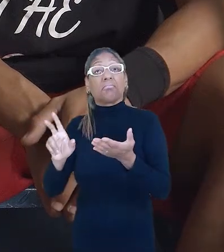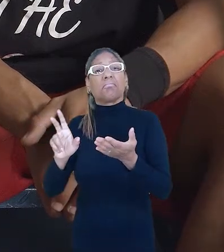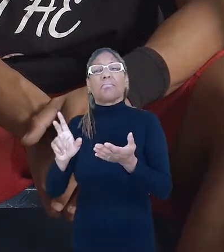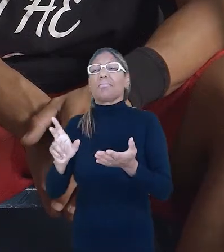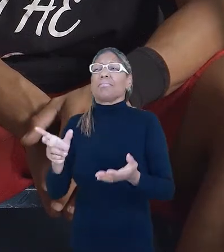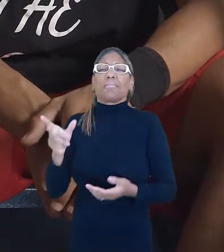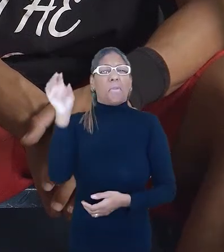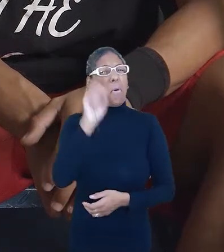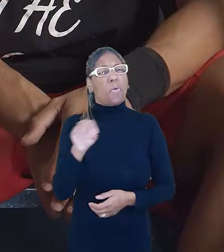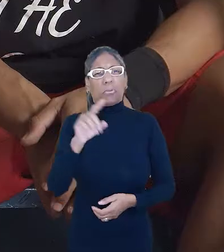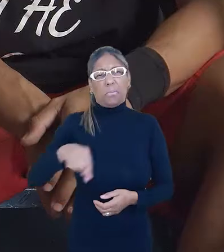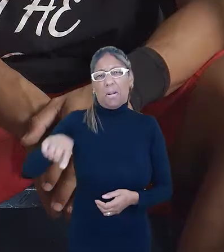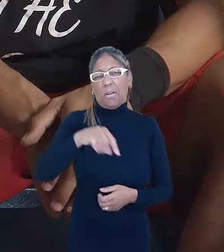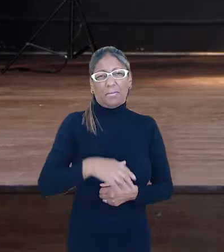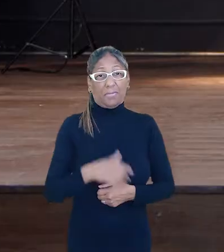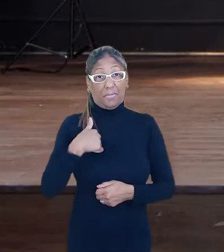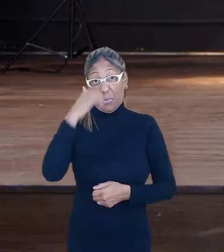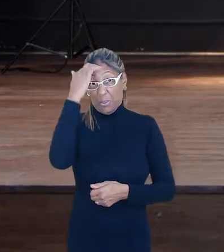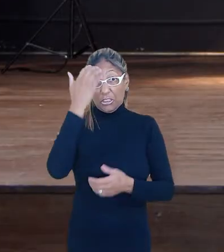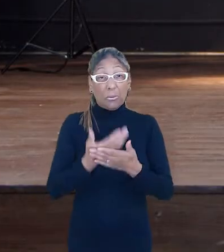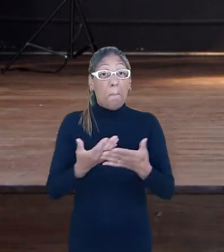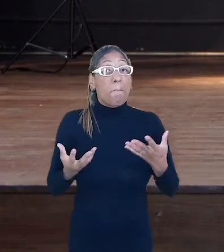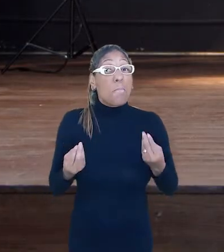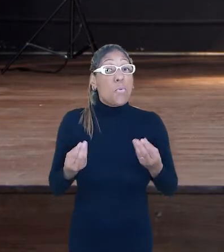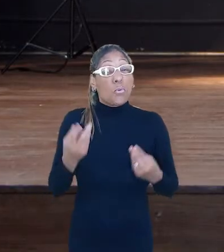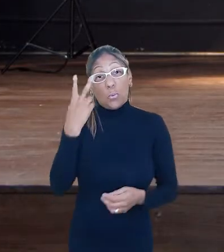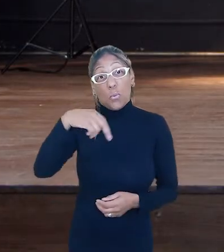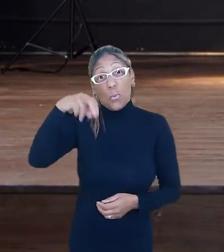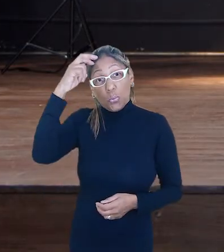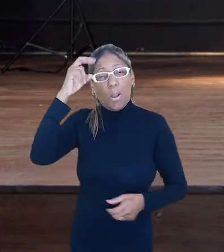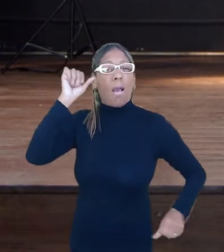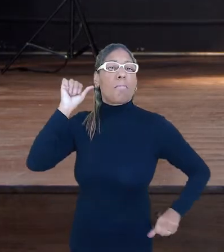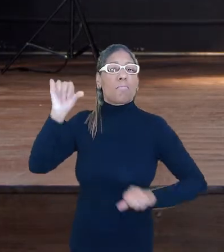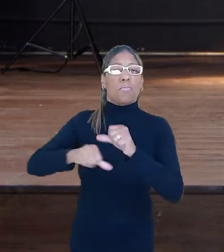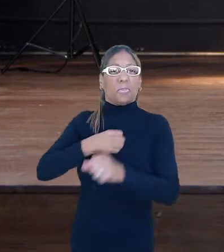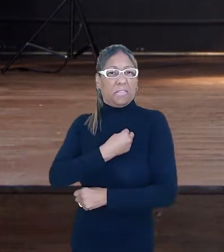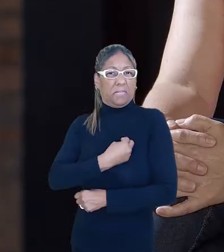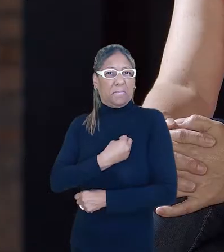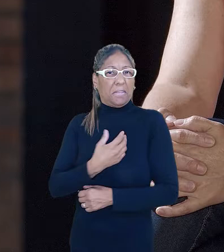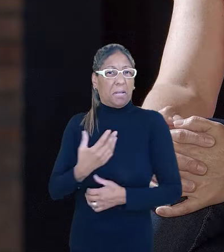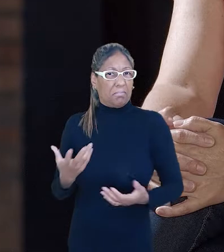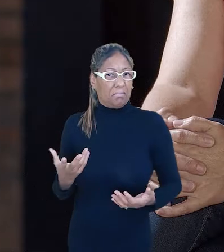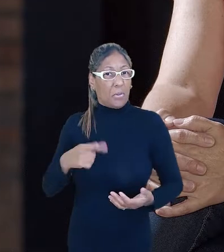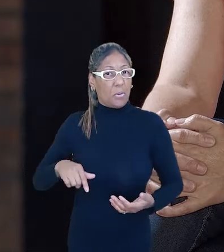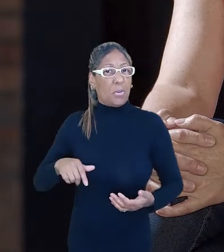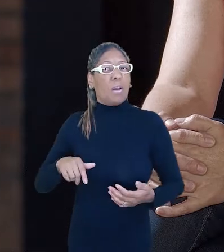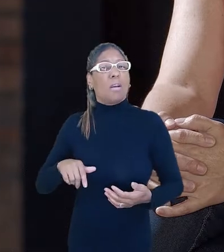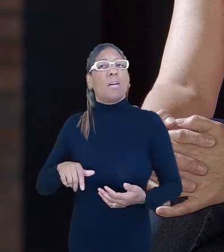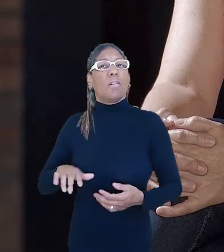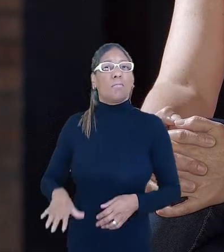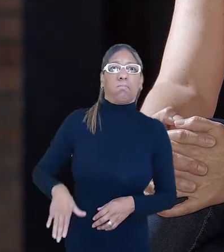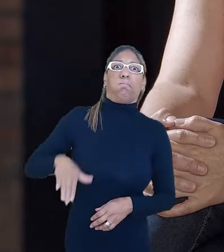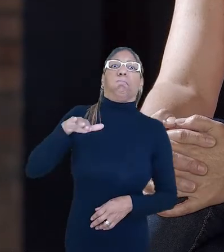fortalecer, nossa, será bom para nós. Eu acredito muito que a cultura, ela transforma. Claudimir Calzin. Nós